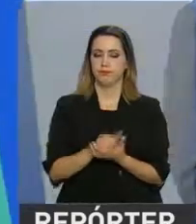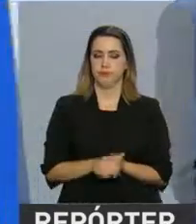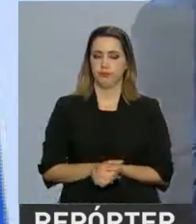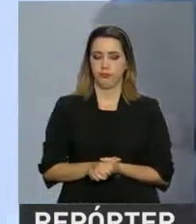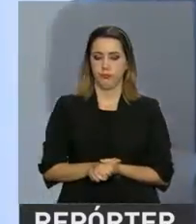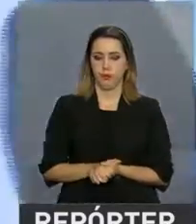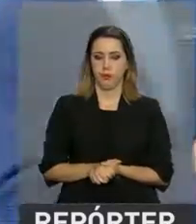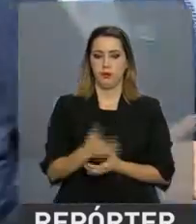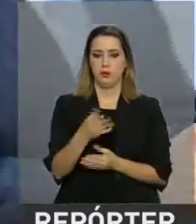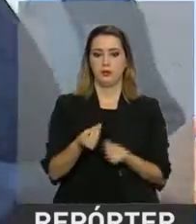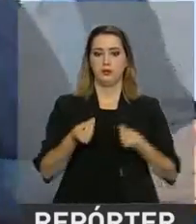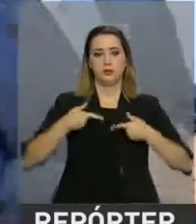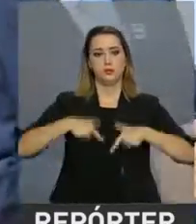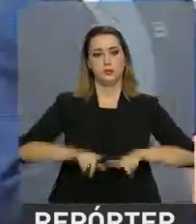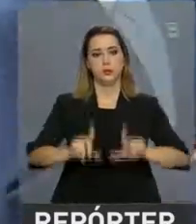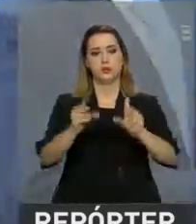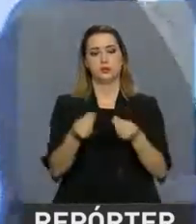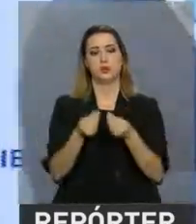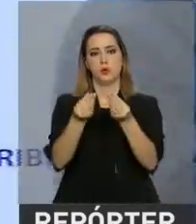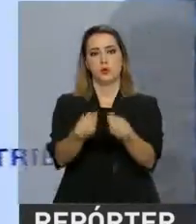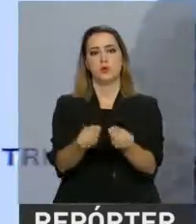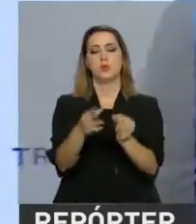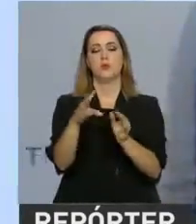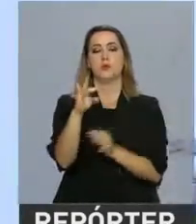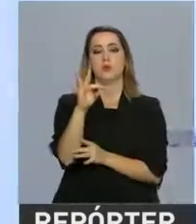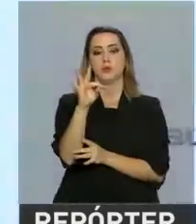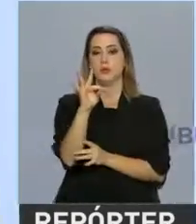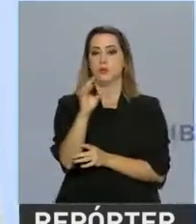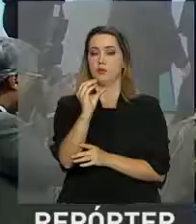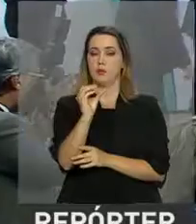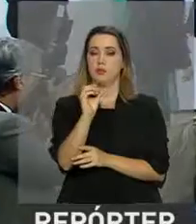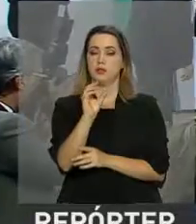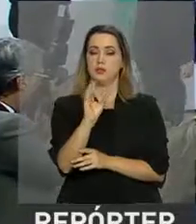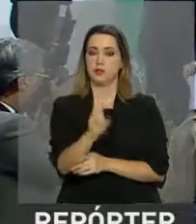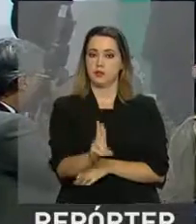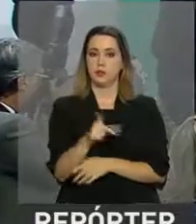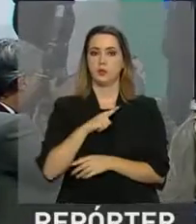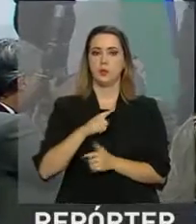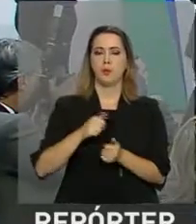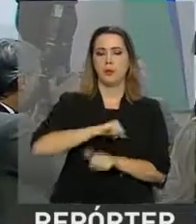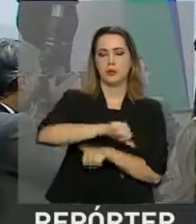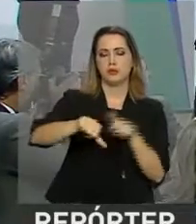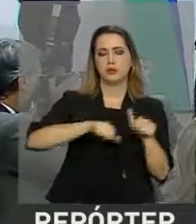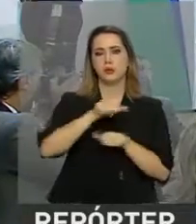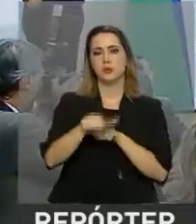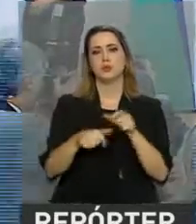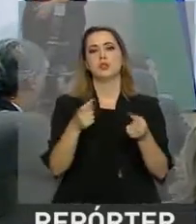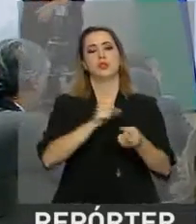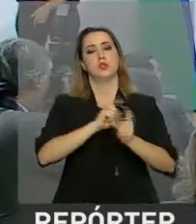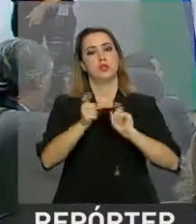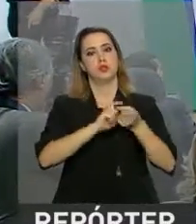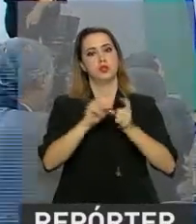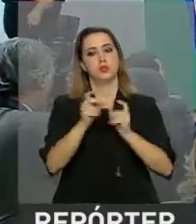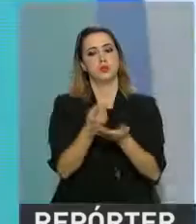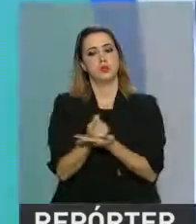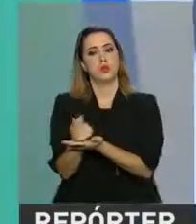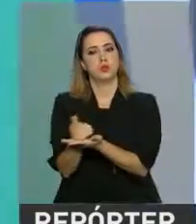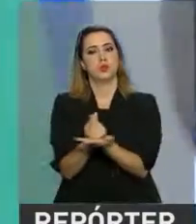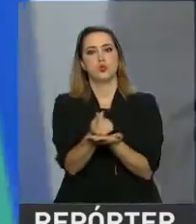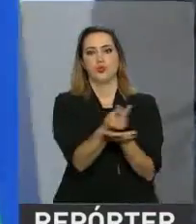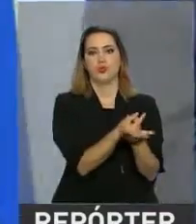pelo tribunal de contas da união para incentivar uma mudança de cultura na aplicação do dinheiro do contribuinte